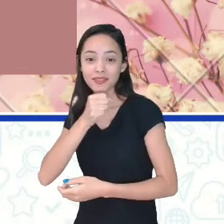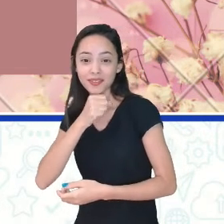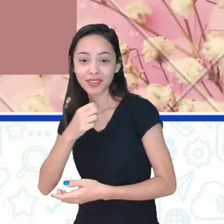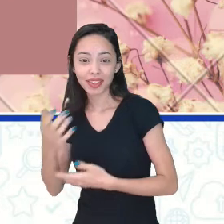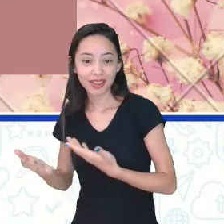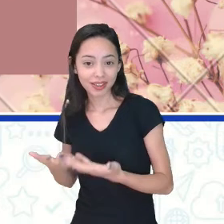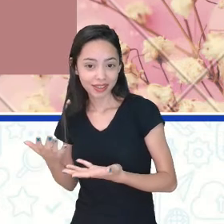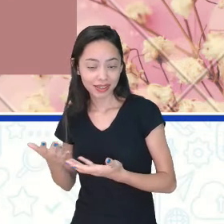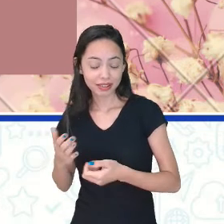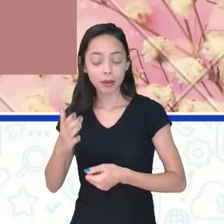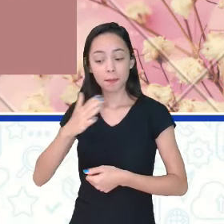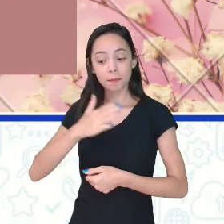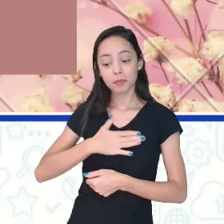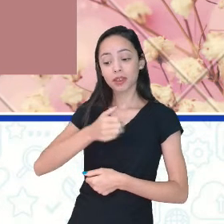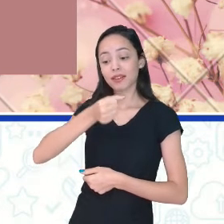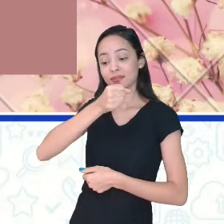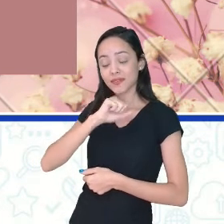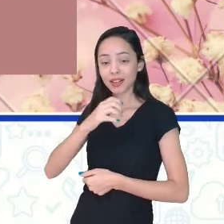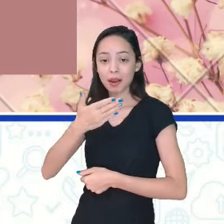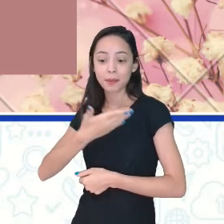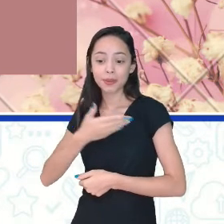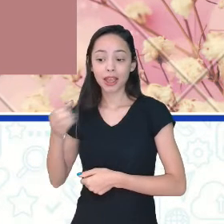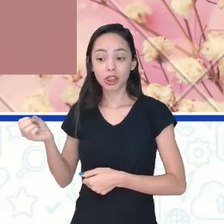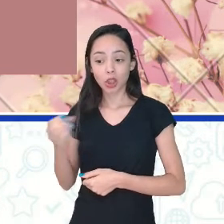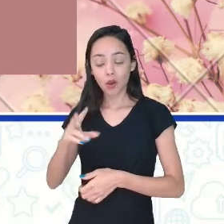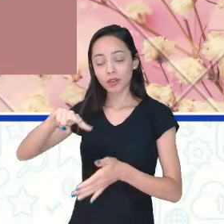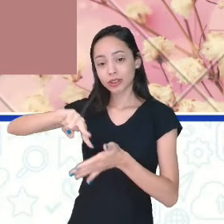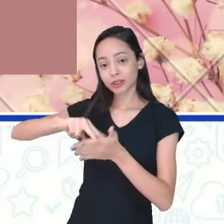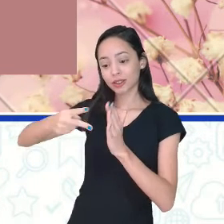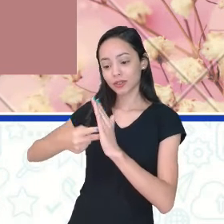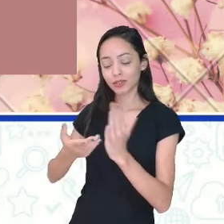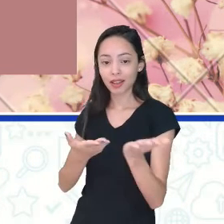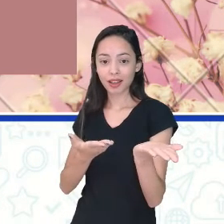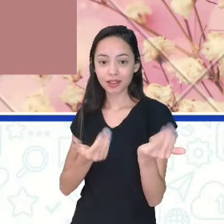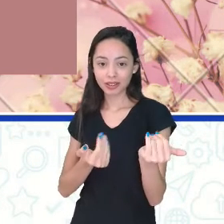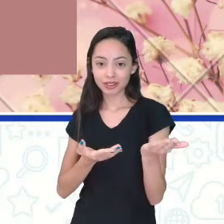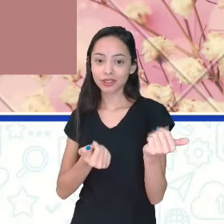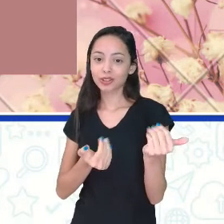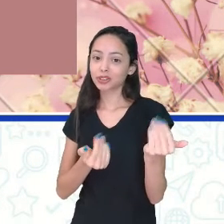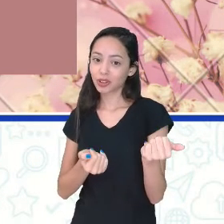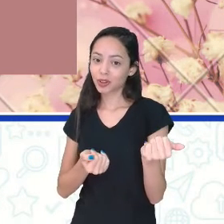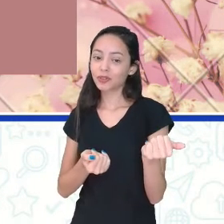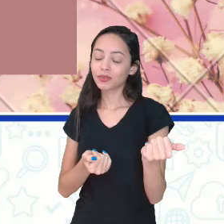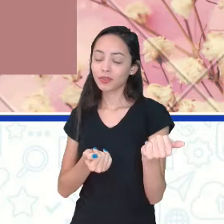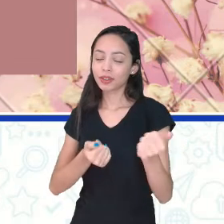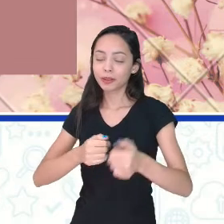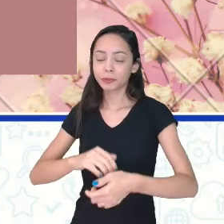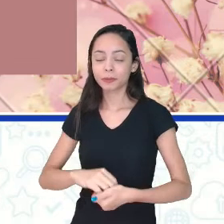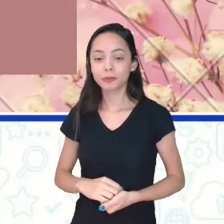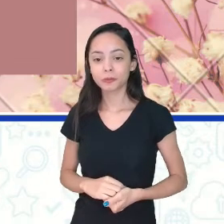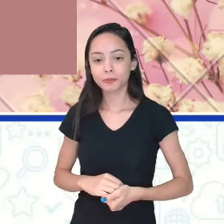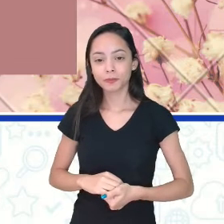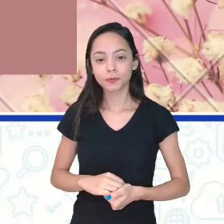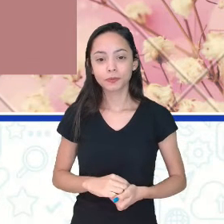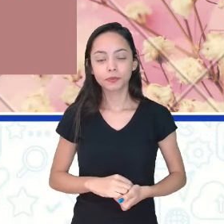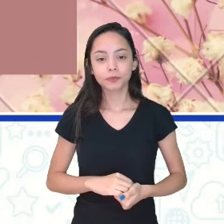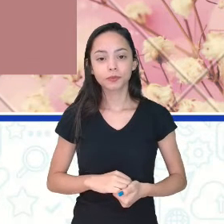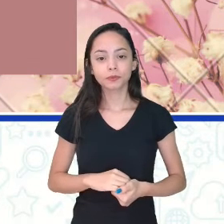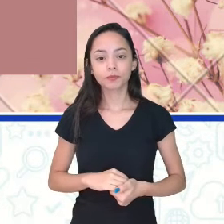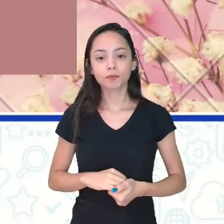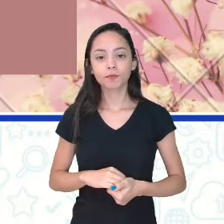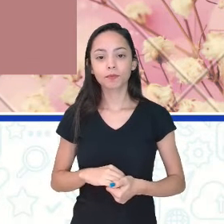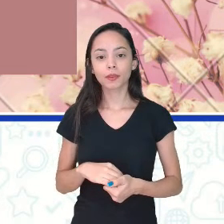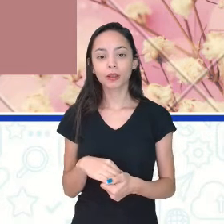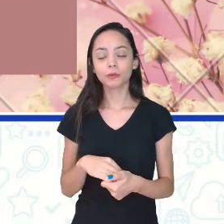ó? Minha velha amiga nova quer dizer que ela é jovem, a sua amizade, né,